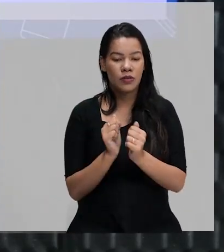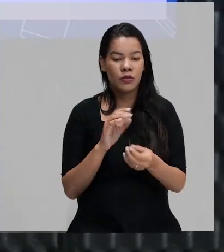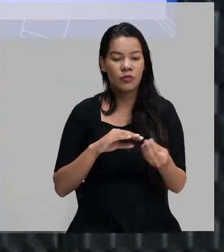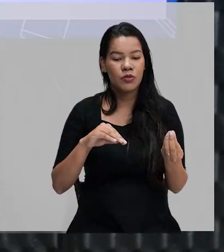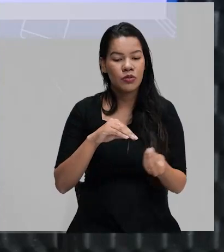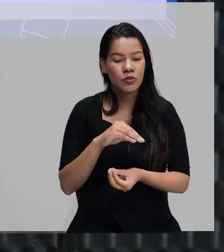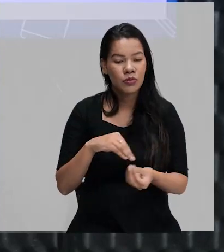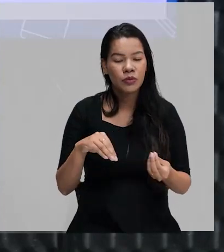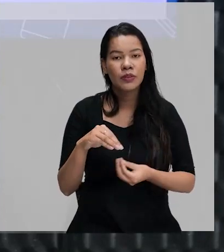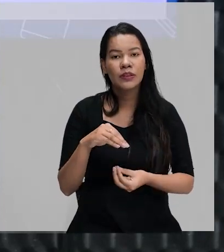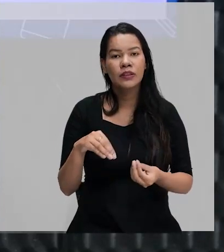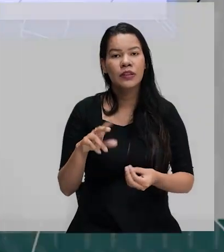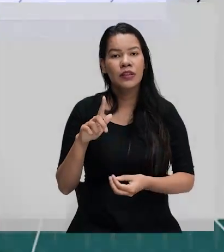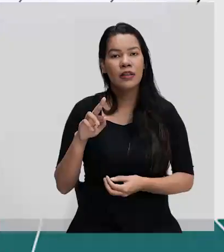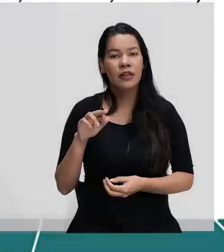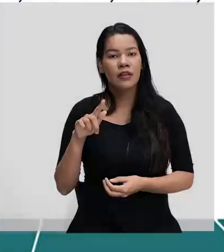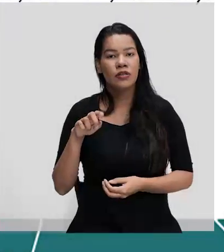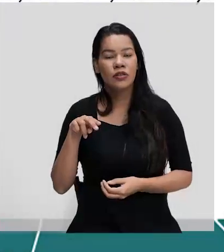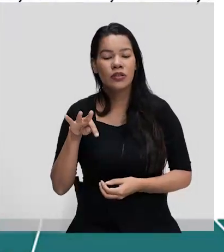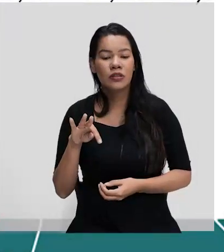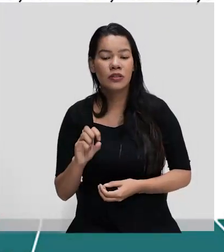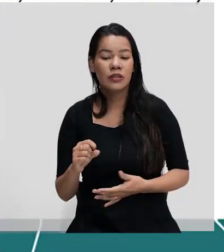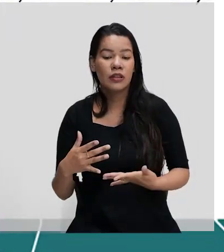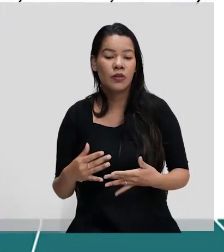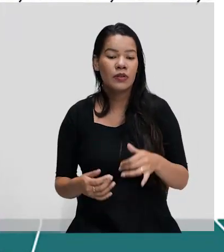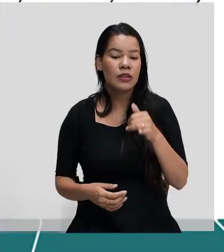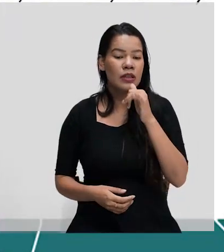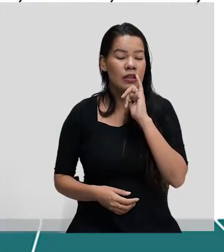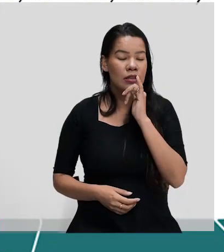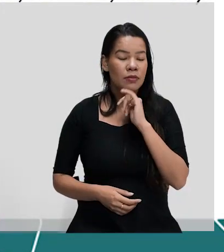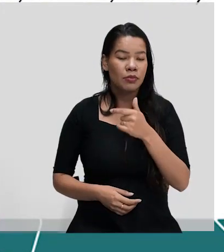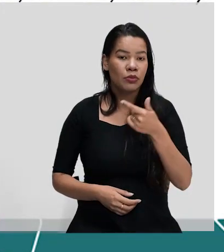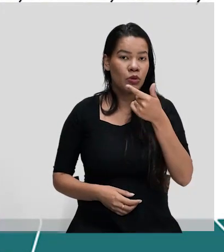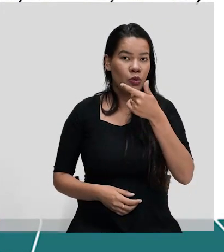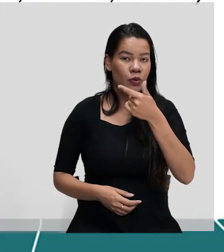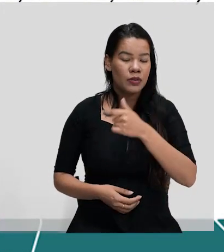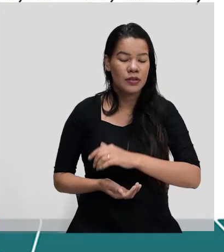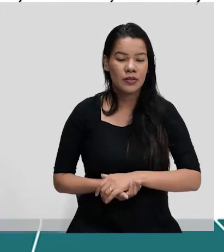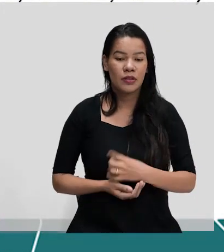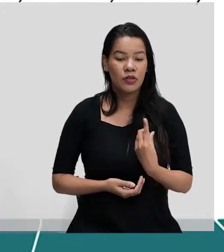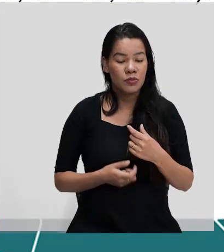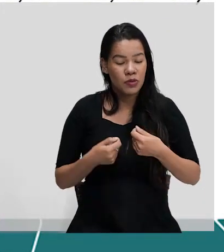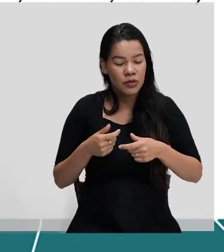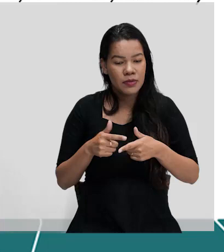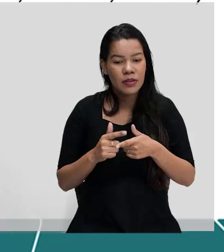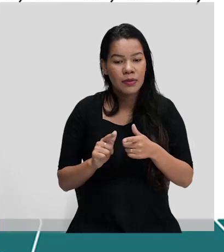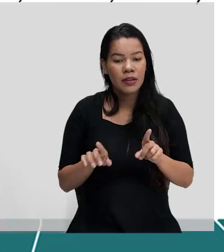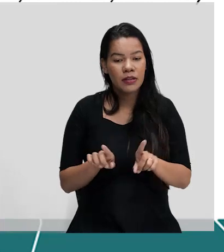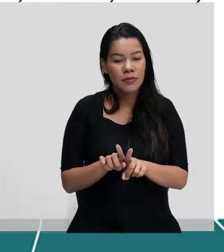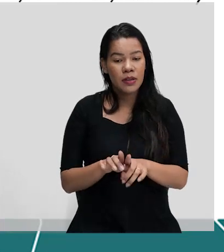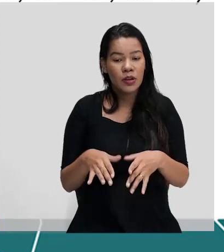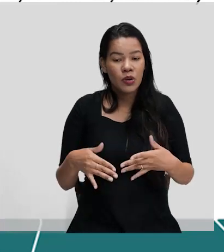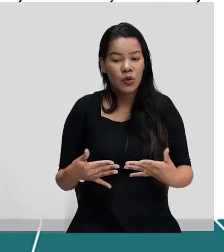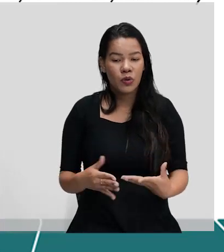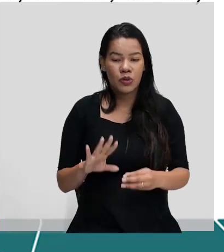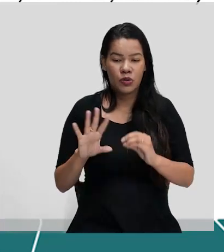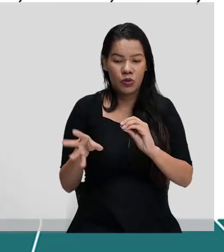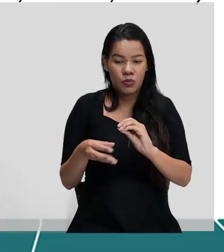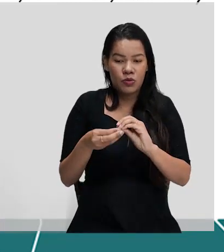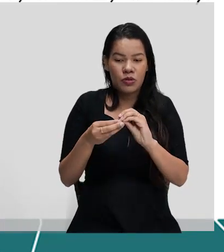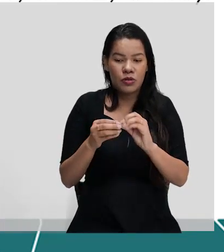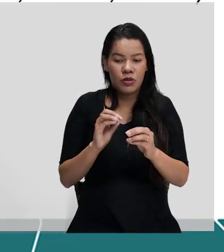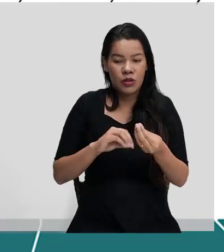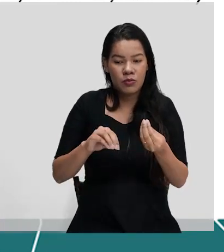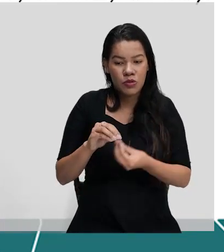de reagentes. Um segundo exemplo que nós podemos abordar, é quando a composição da